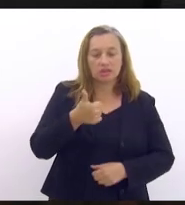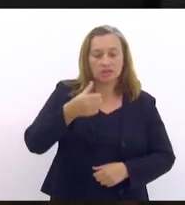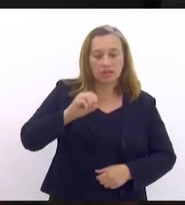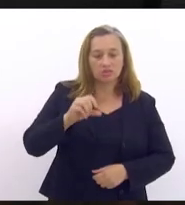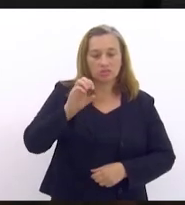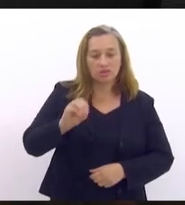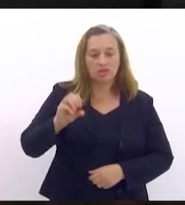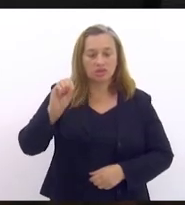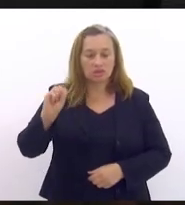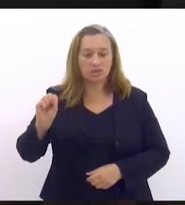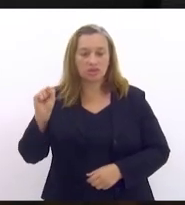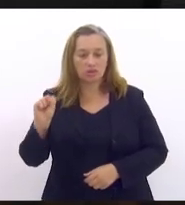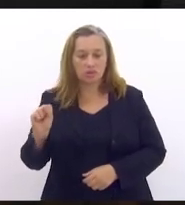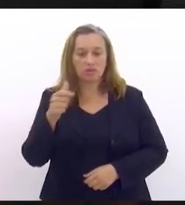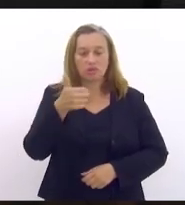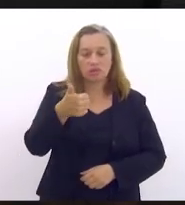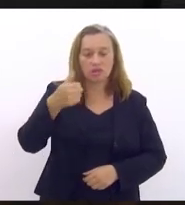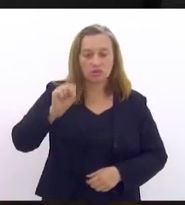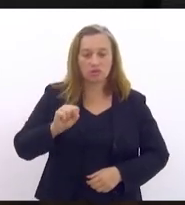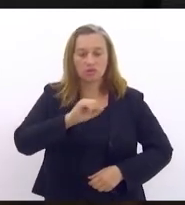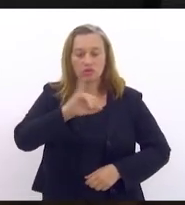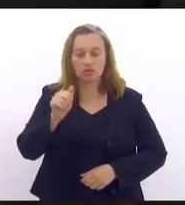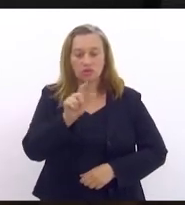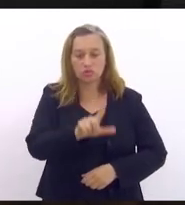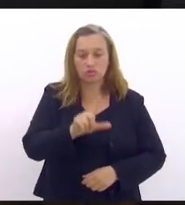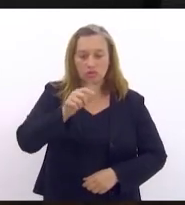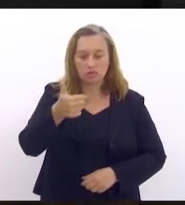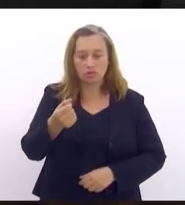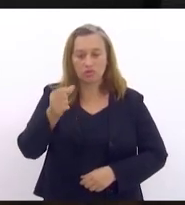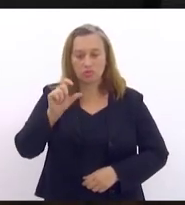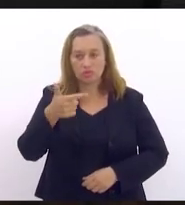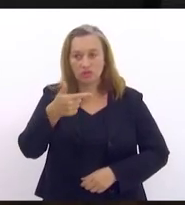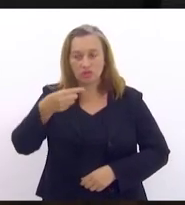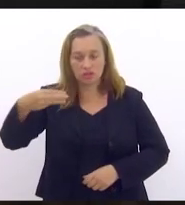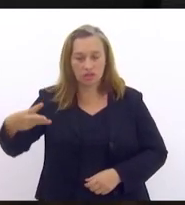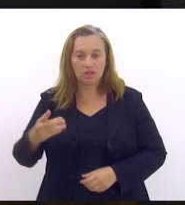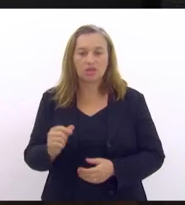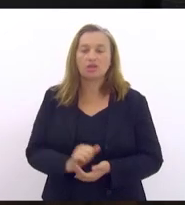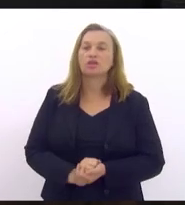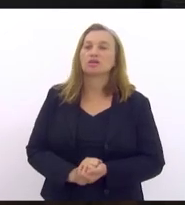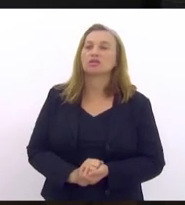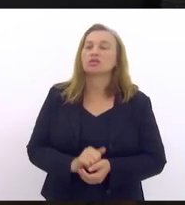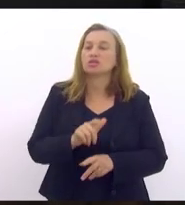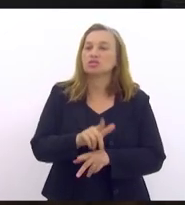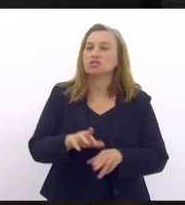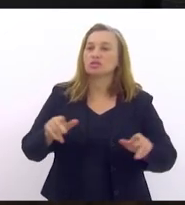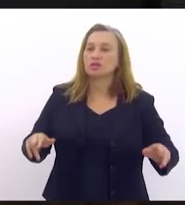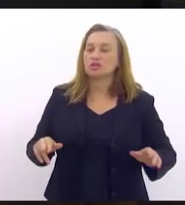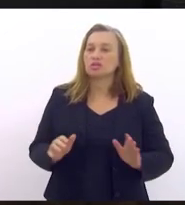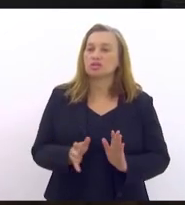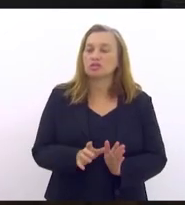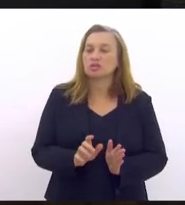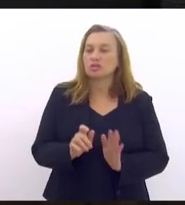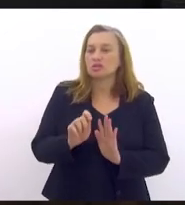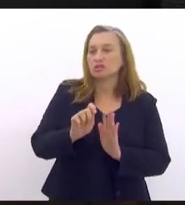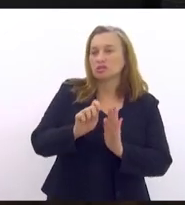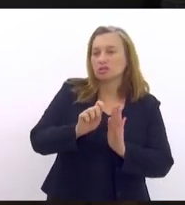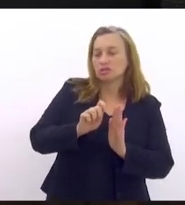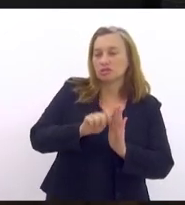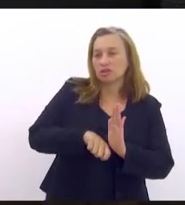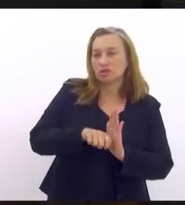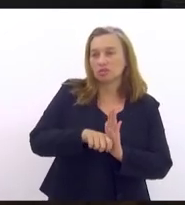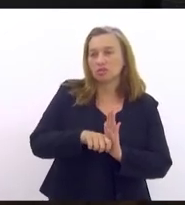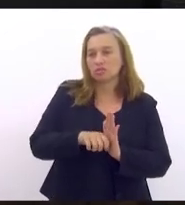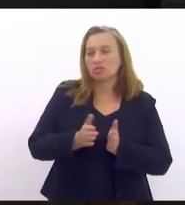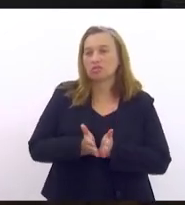10.068, 18 de julho de 2023, que dispõe sobre a instituição de regime diferenciado de tributação para